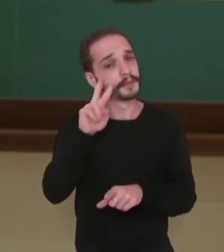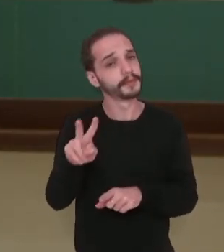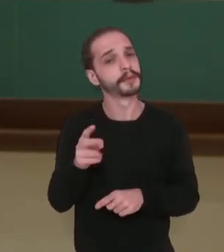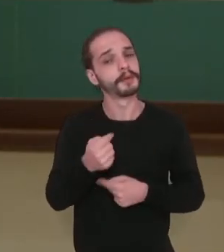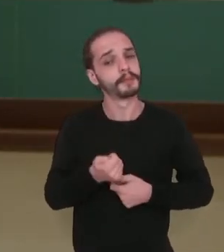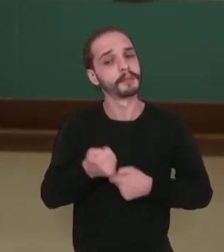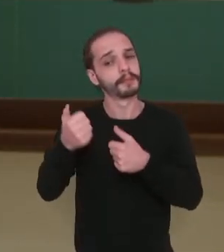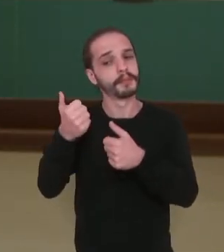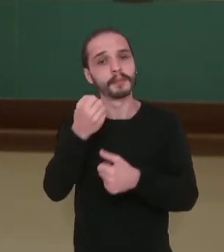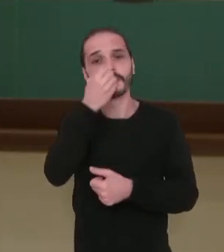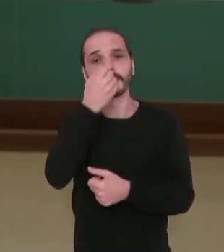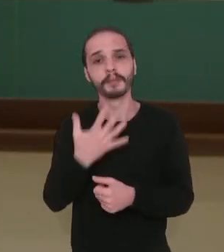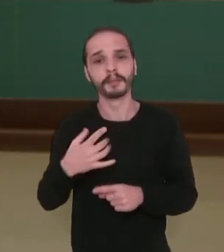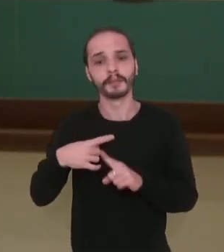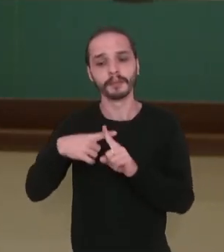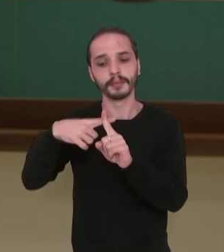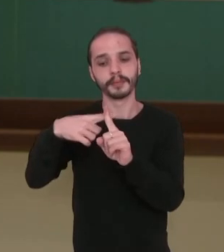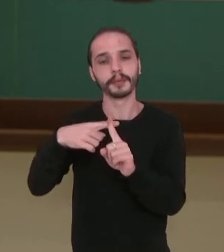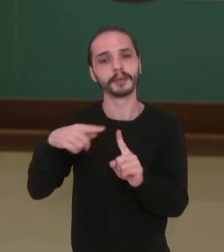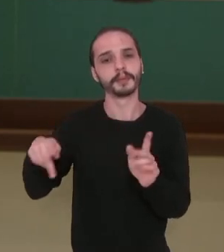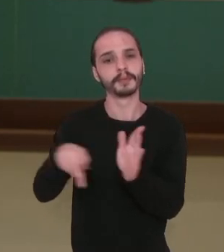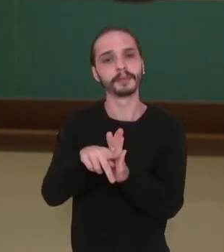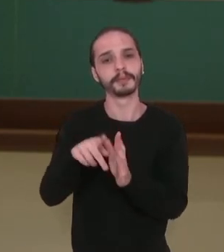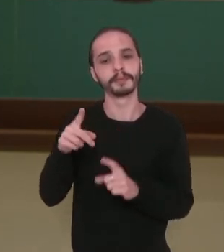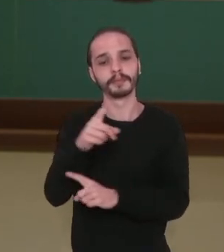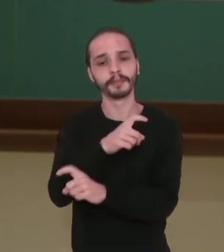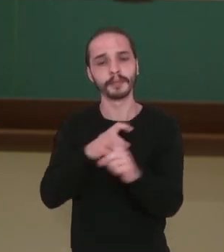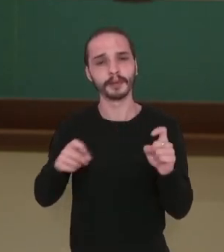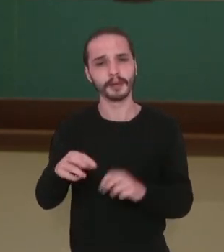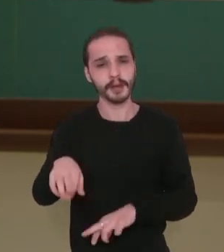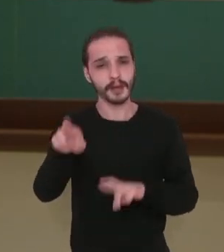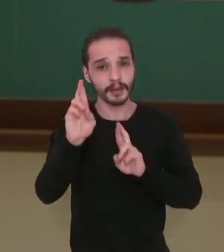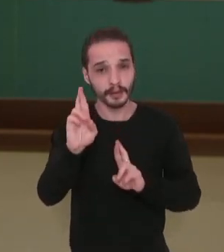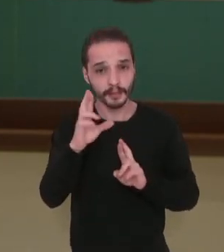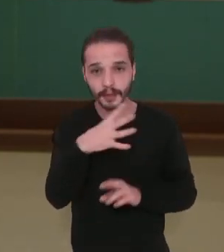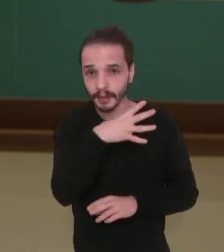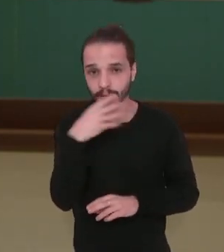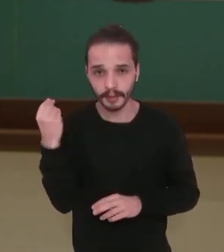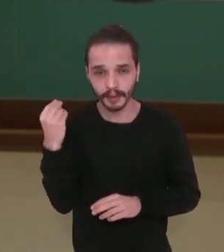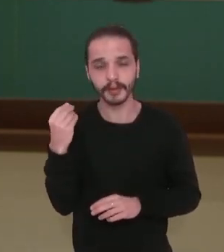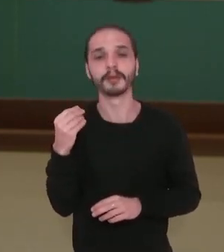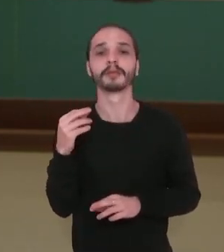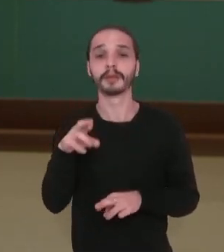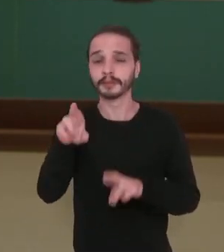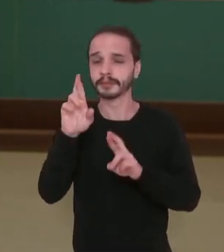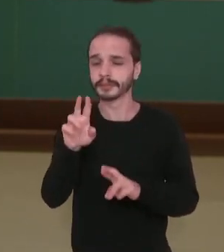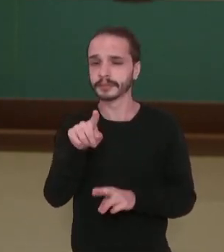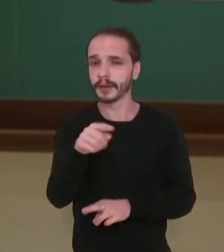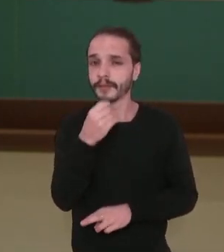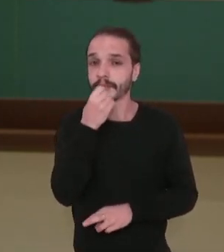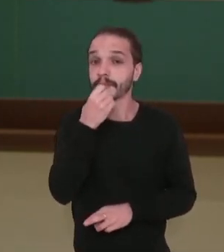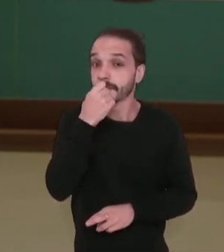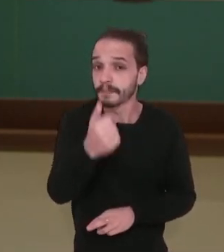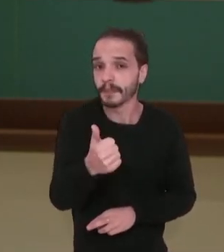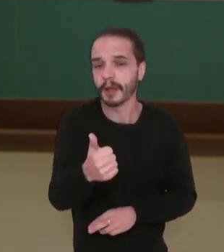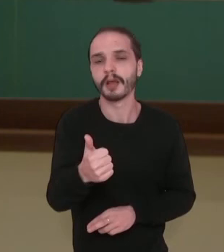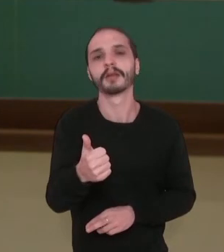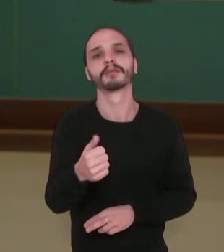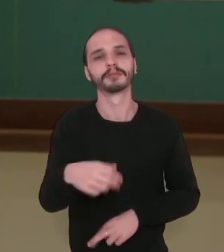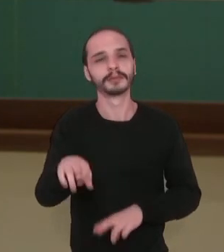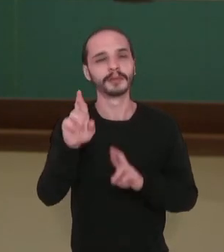estão relacionados às bactérias. Espero que você tenha gostado, espero que você fique bem e